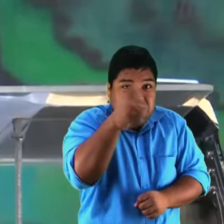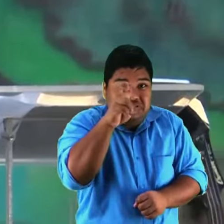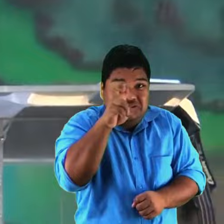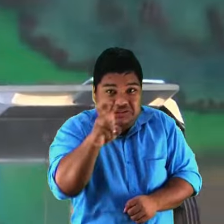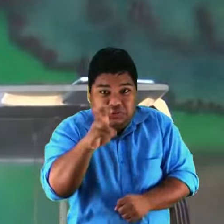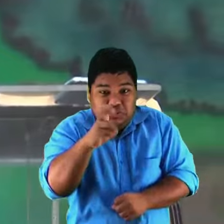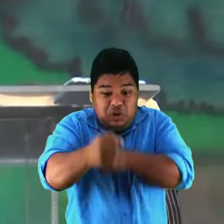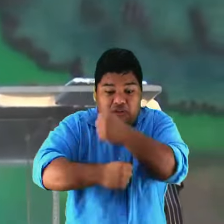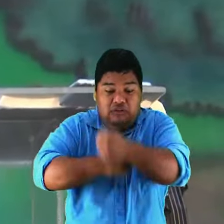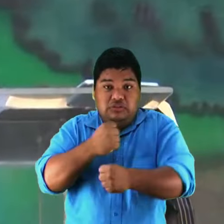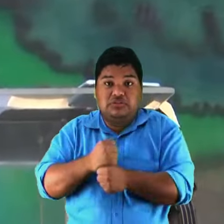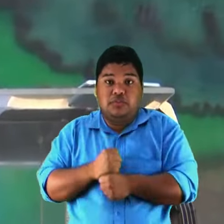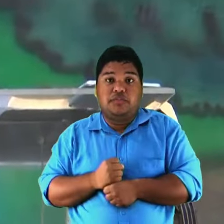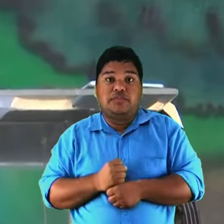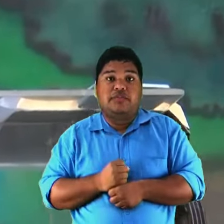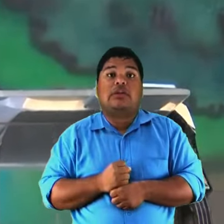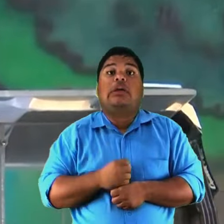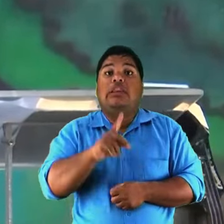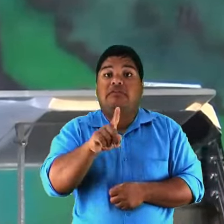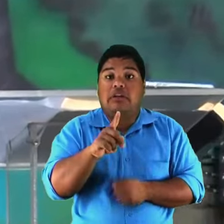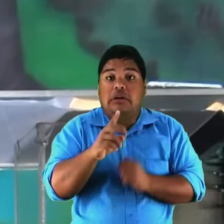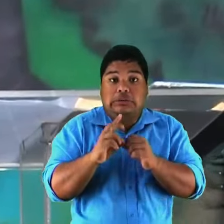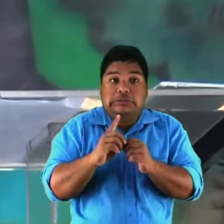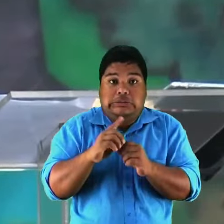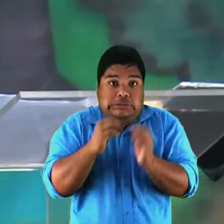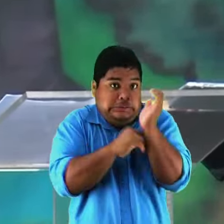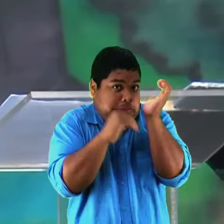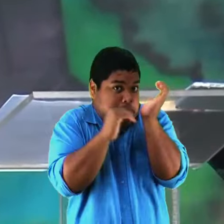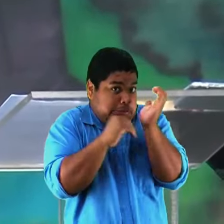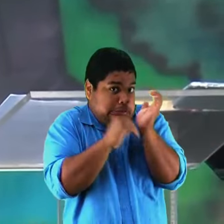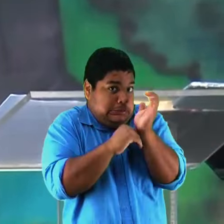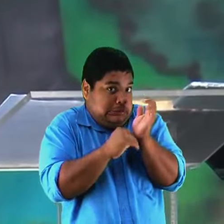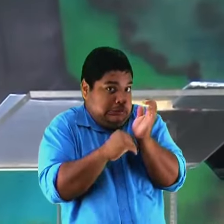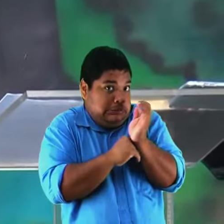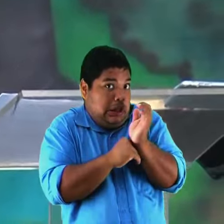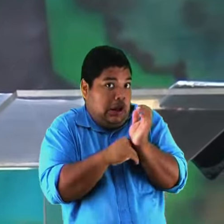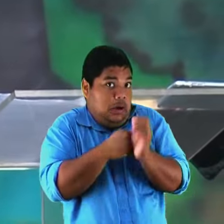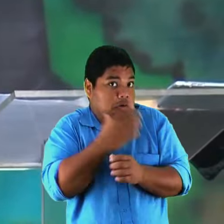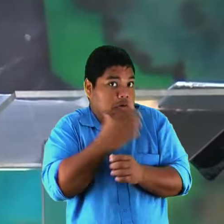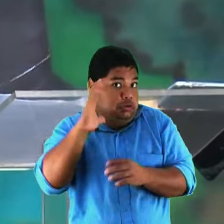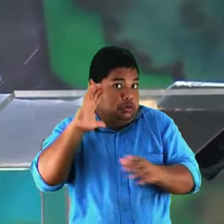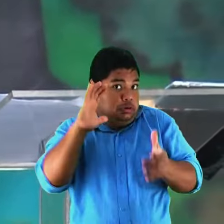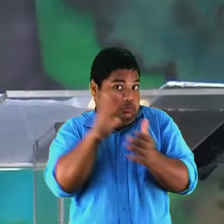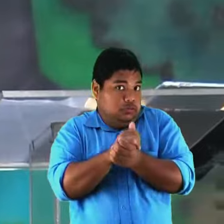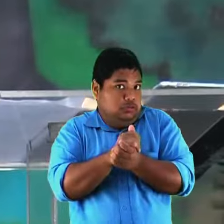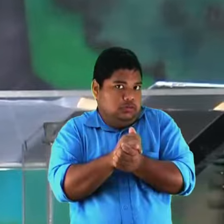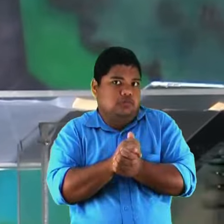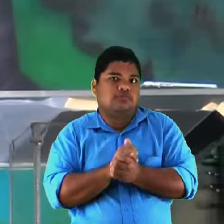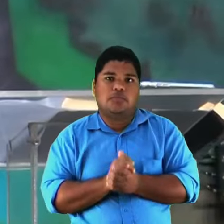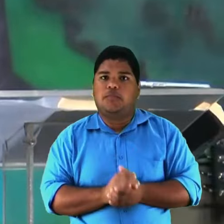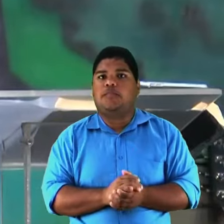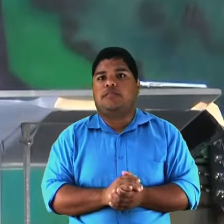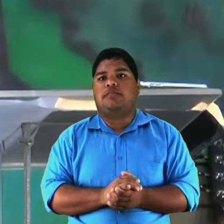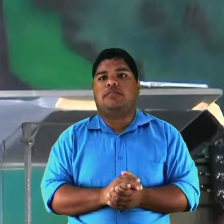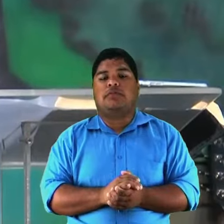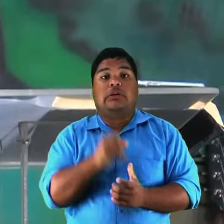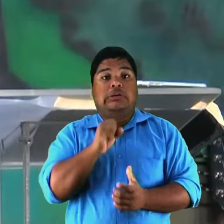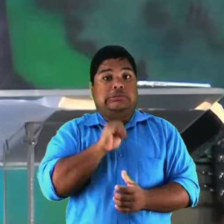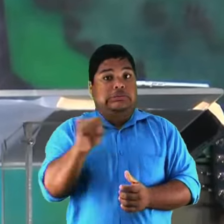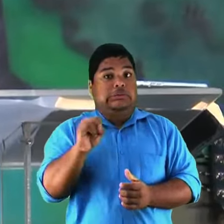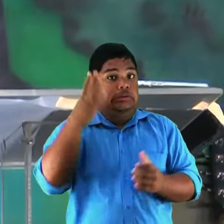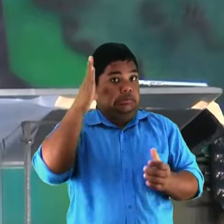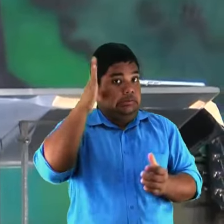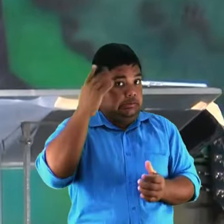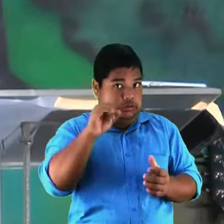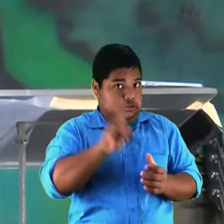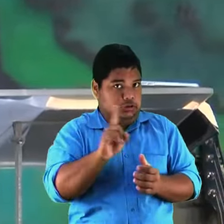podia. E tem mais, ele disse o seguinte, escondido da esposa. Eu acho que ele queria dizer, se ela soubesse eu não tinha guardado.